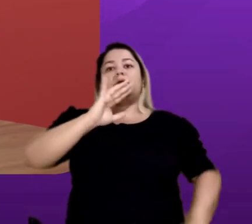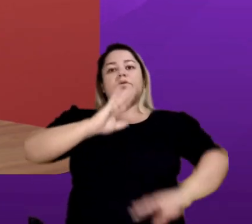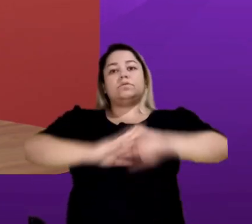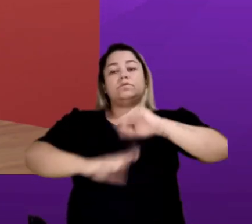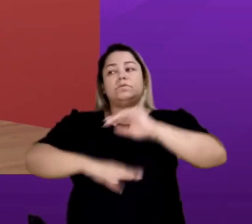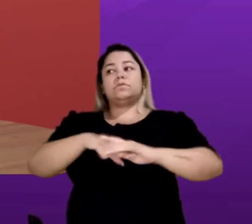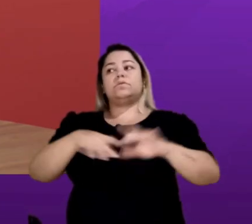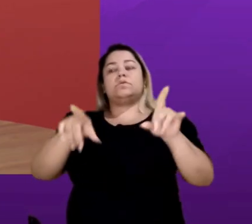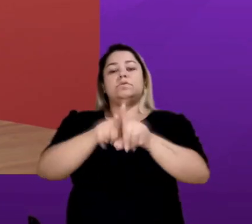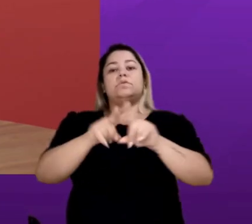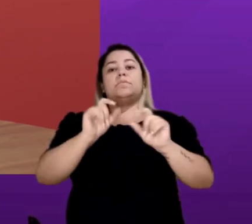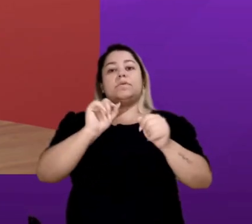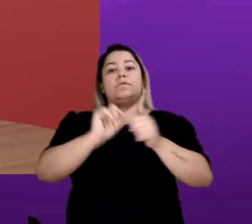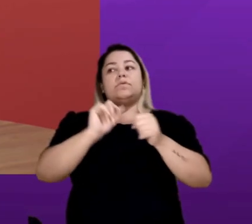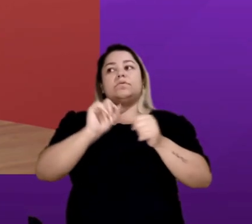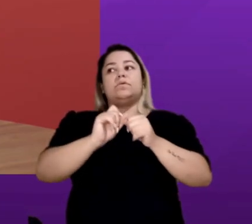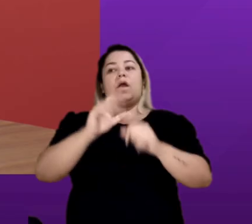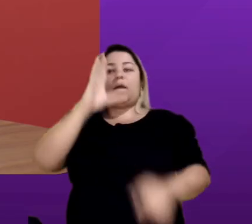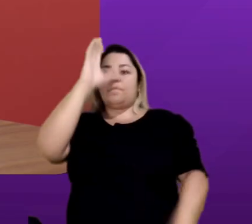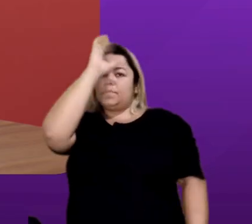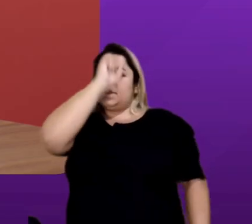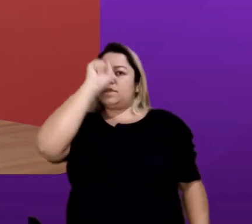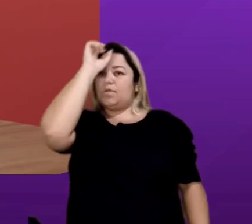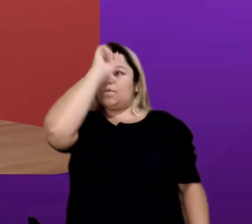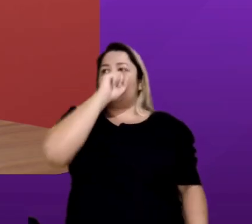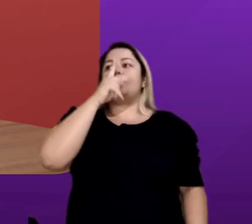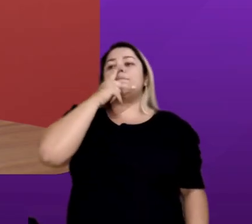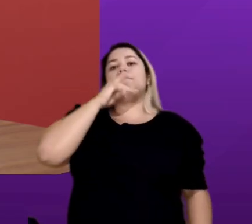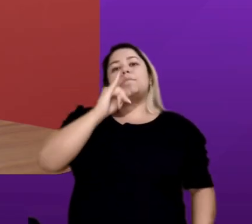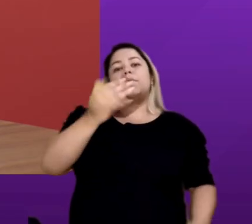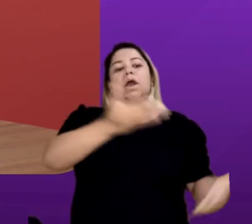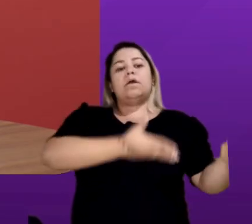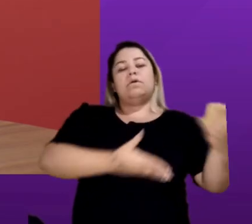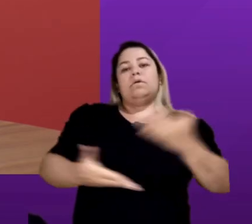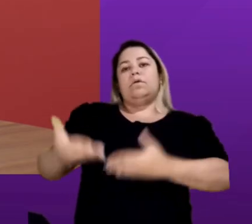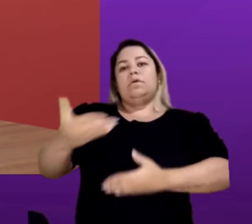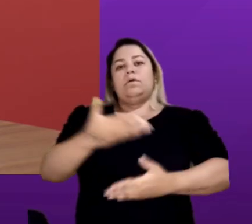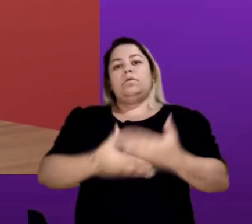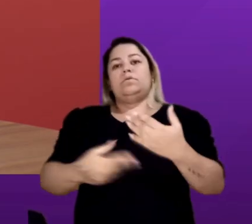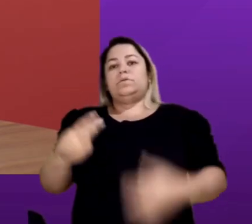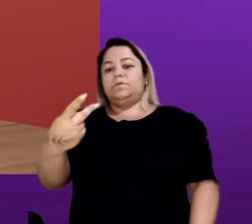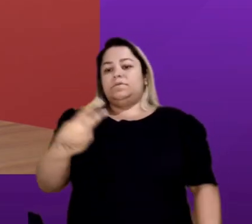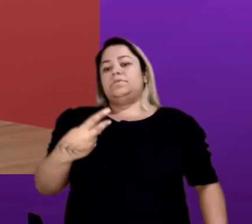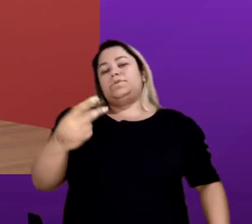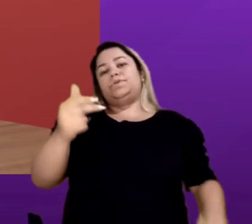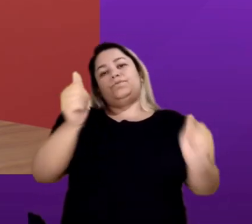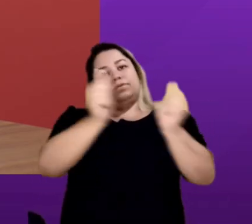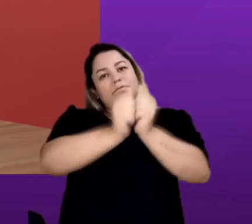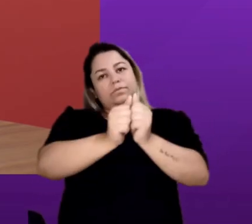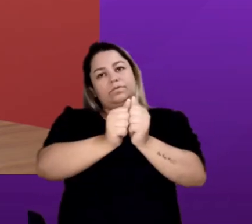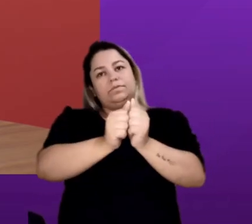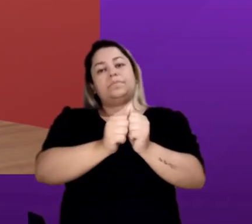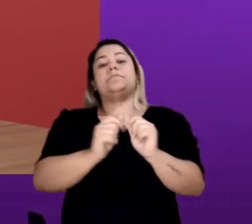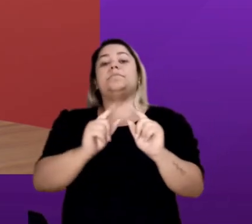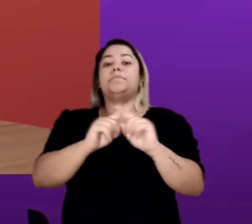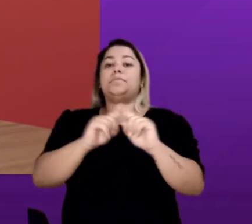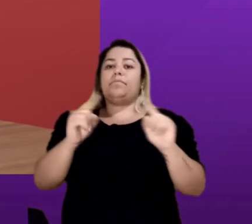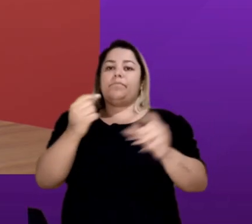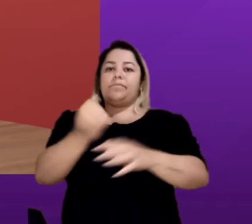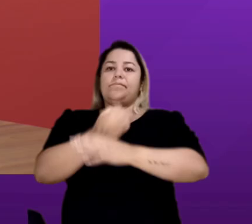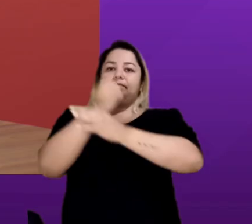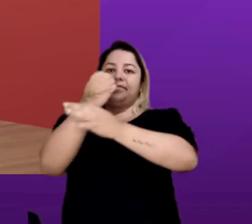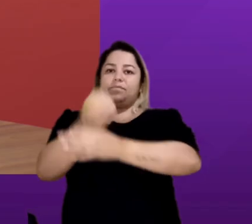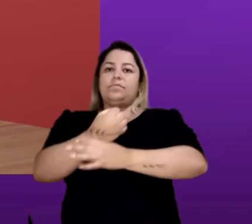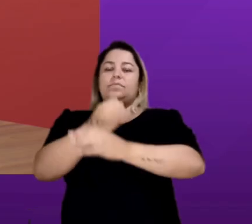o que ele aprendeu com o pai, né? O que o pai fazia com ele e nós dois juntos. Mas seguramente isso é uma